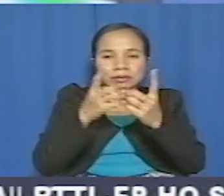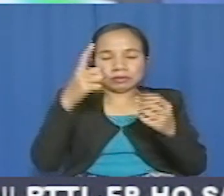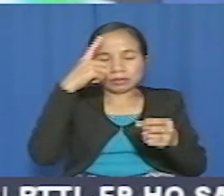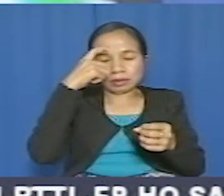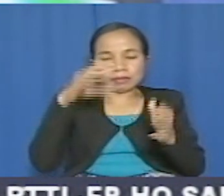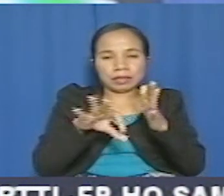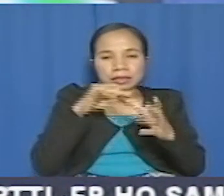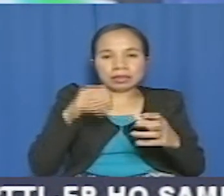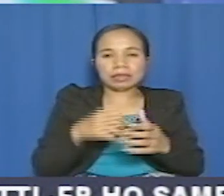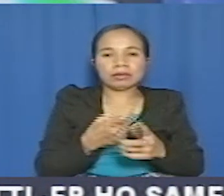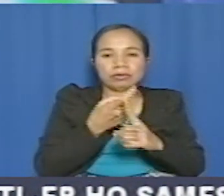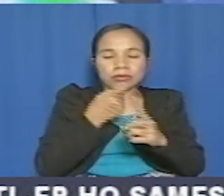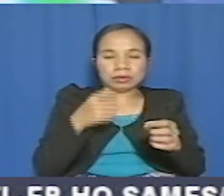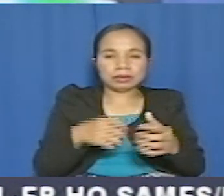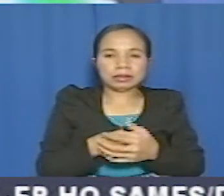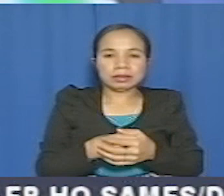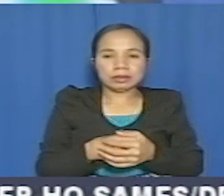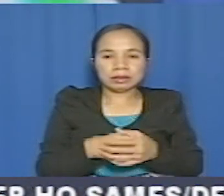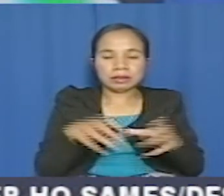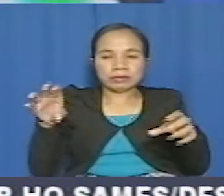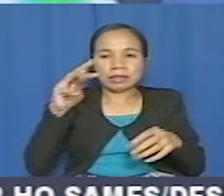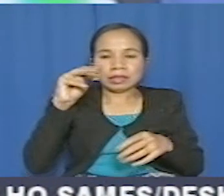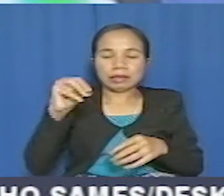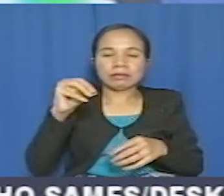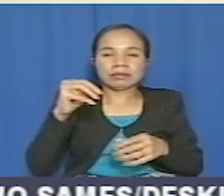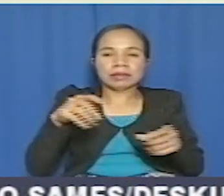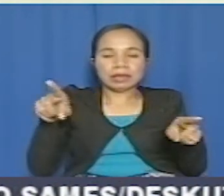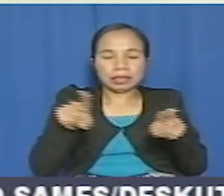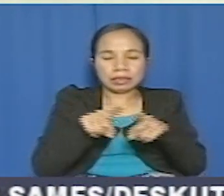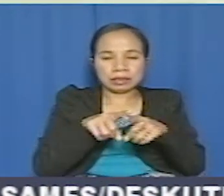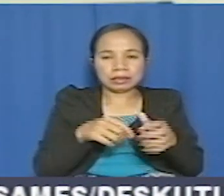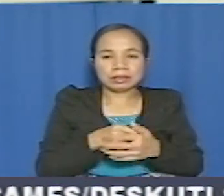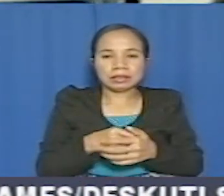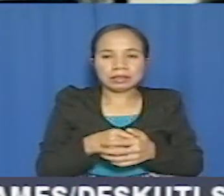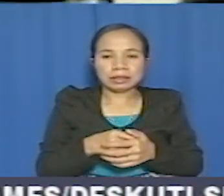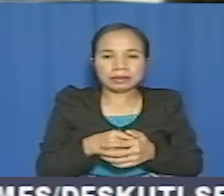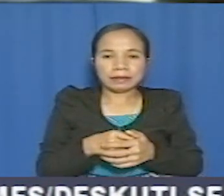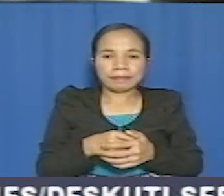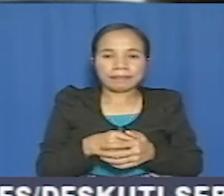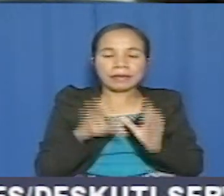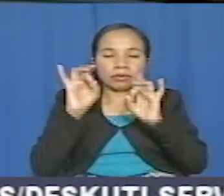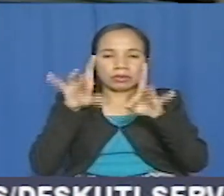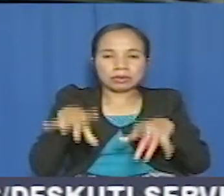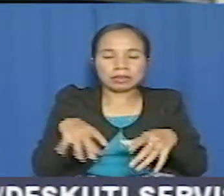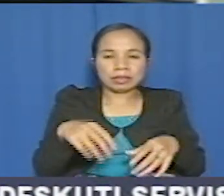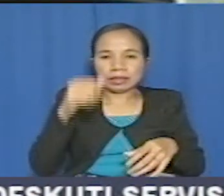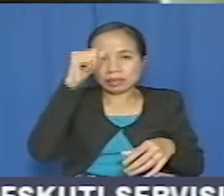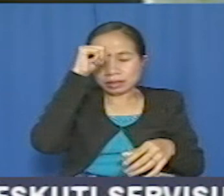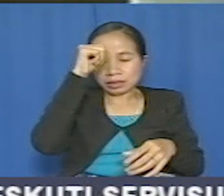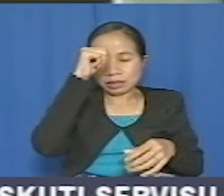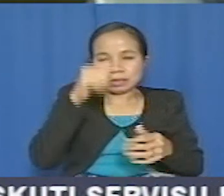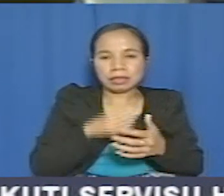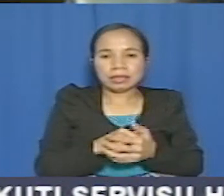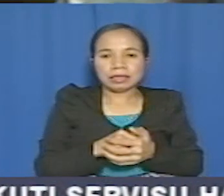retan influência husi sistema meteorológico balung hanesan, Monção Austrália, Indian Ocean